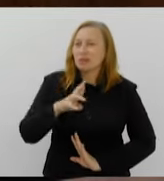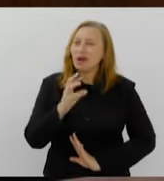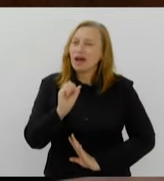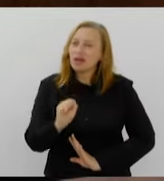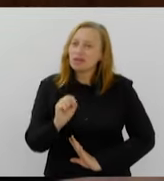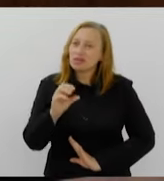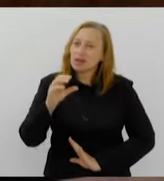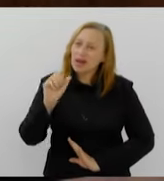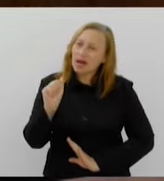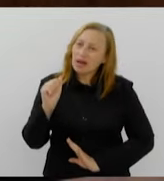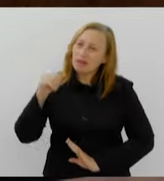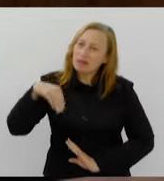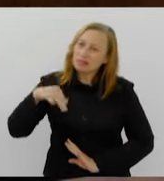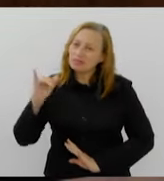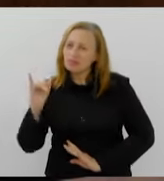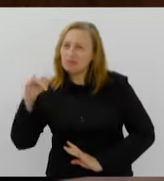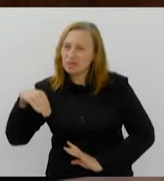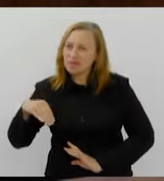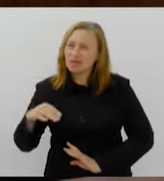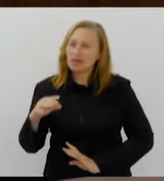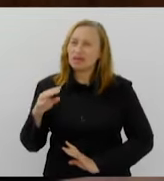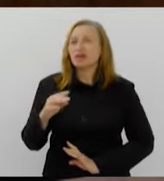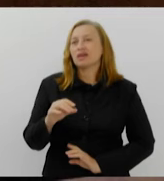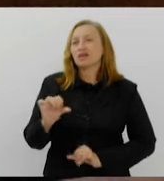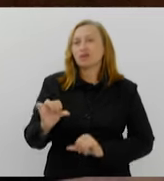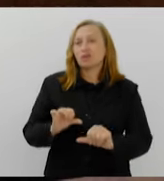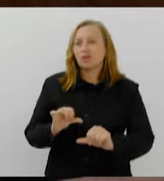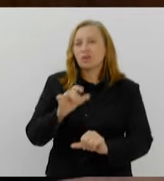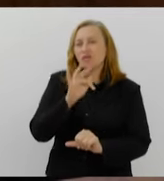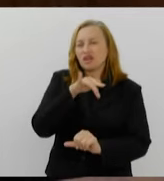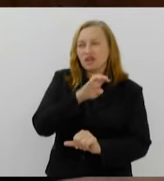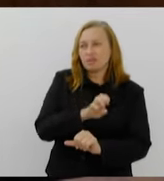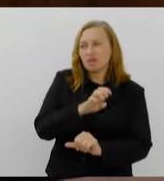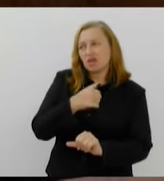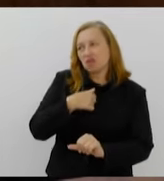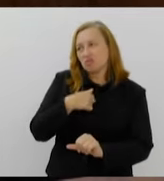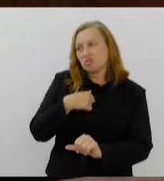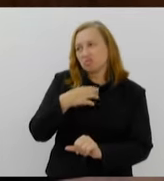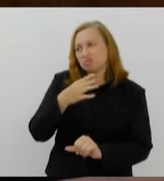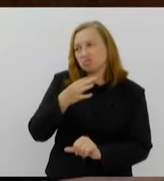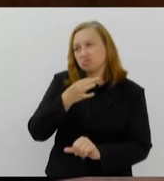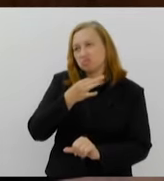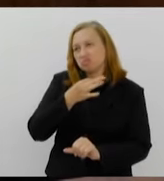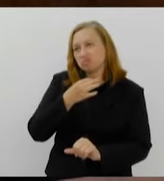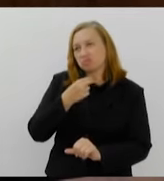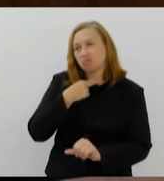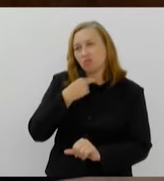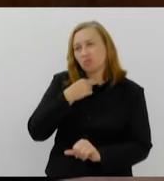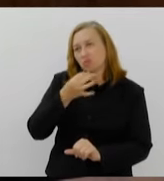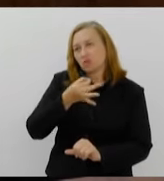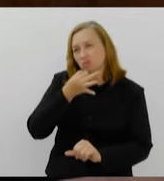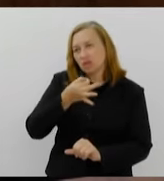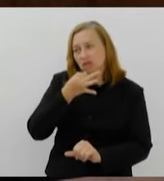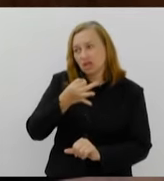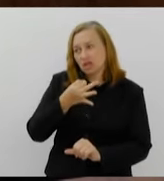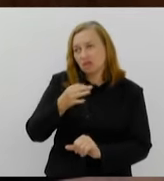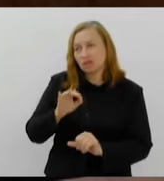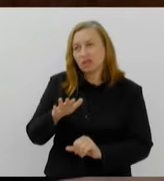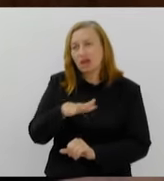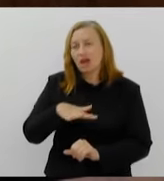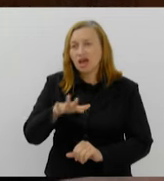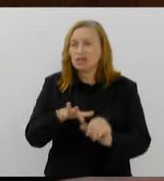Felipe Curi quem sou eu aqui para dar ptar com na área de segurança mas com a Pou experiência que eu tenho isso me